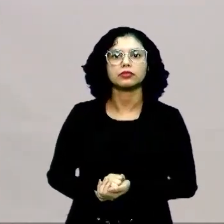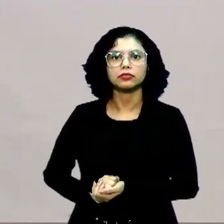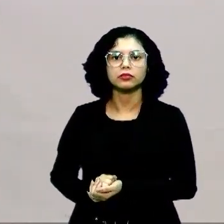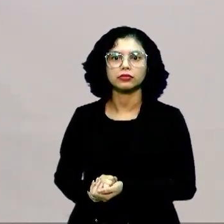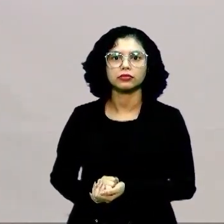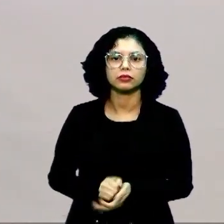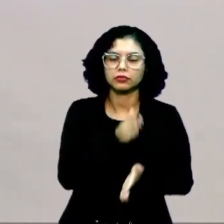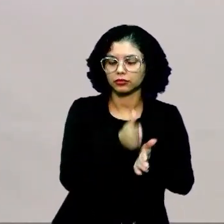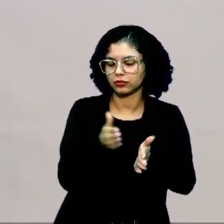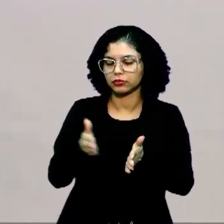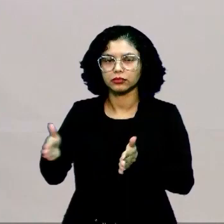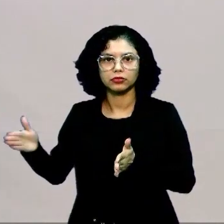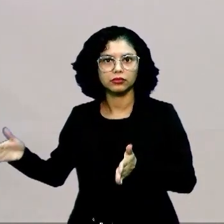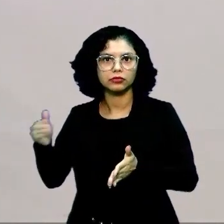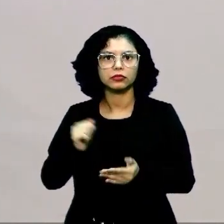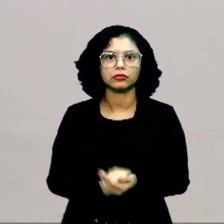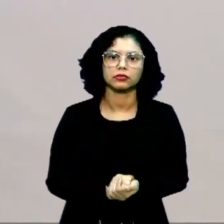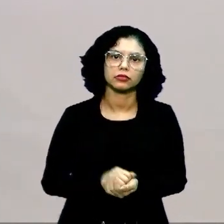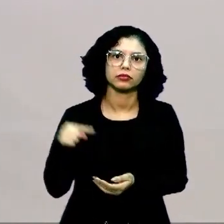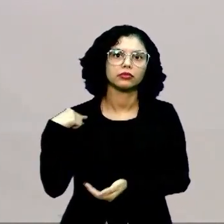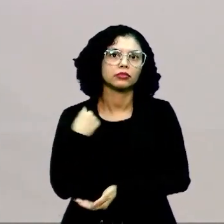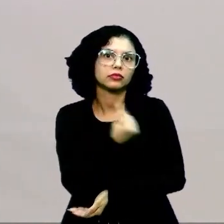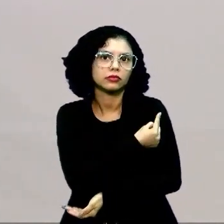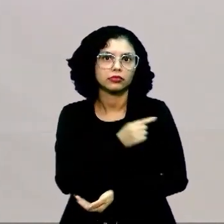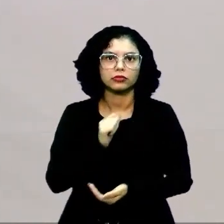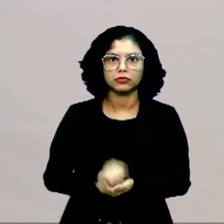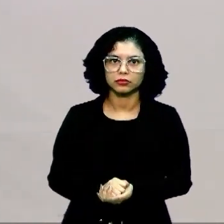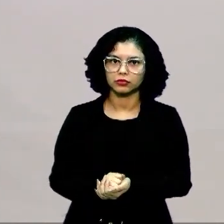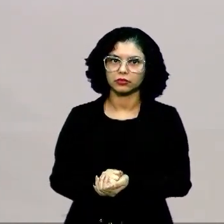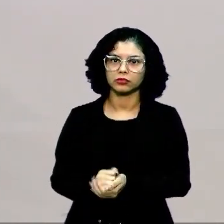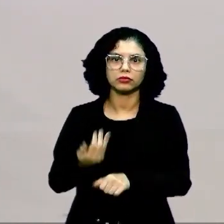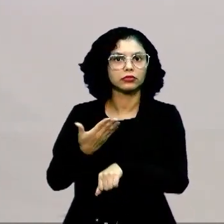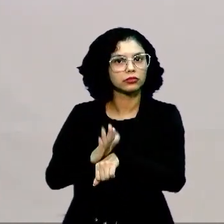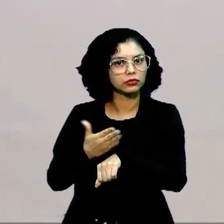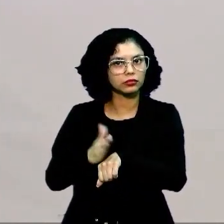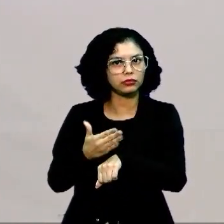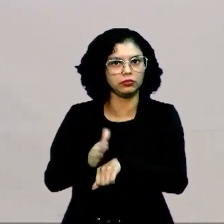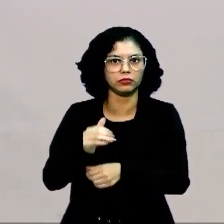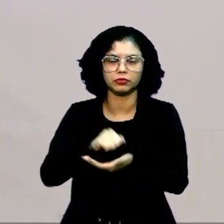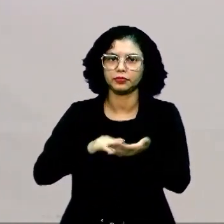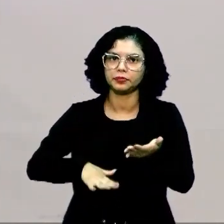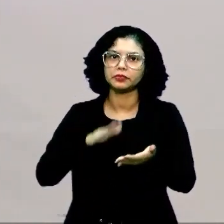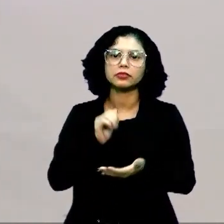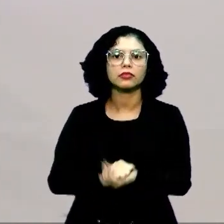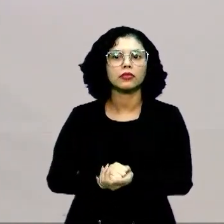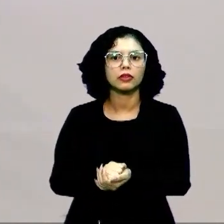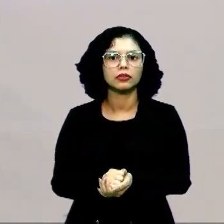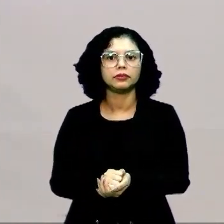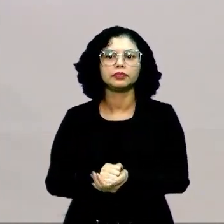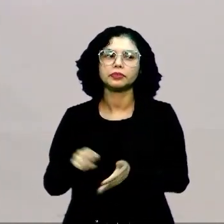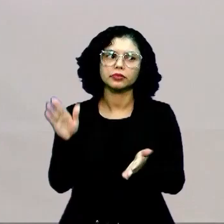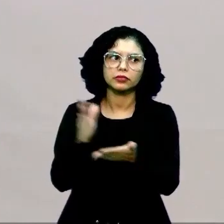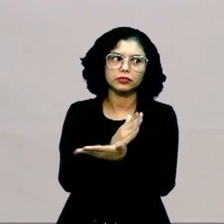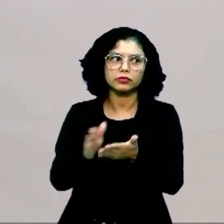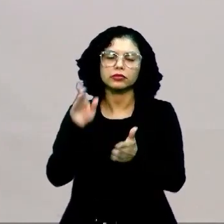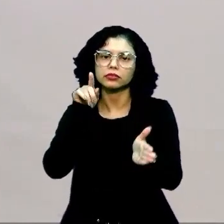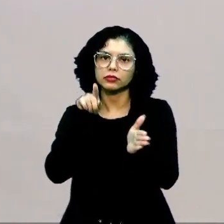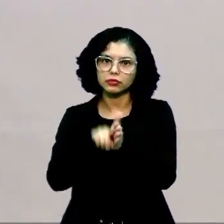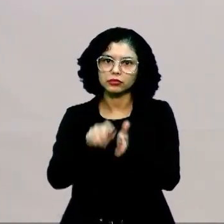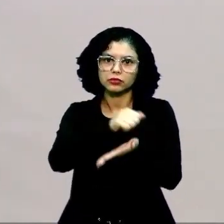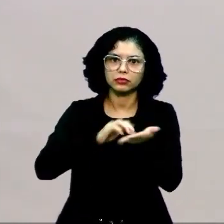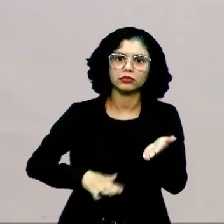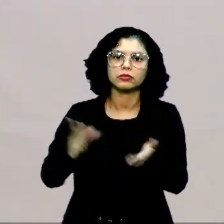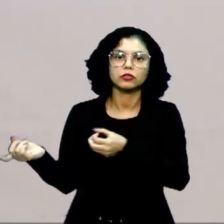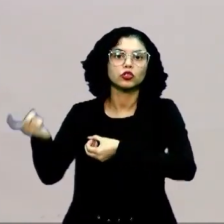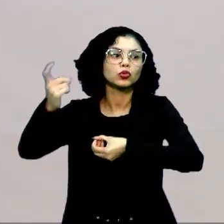na sequência, nós temos o nosso exercitando, trabalhando algumas questões